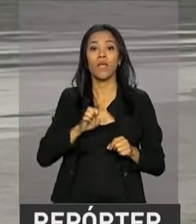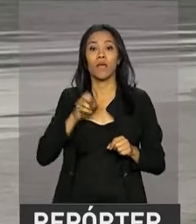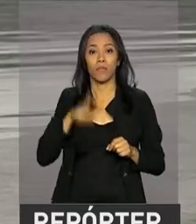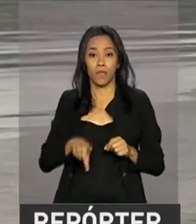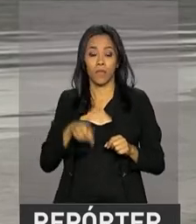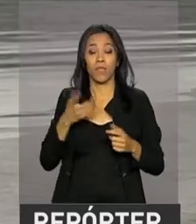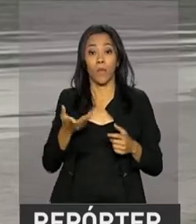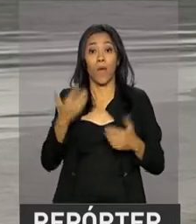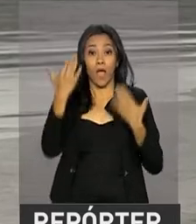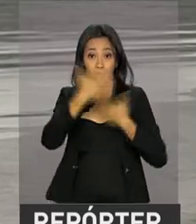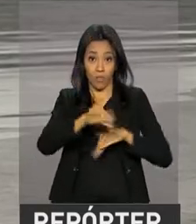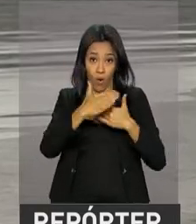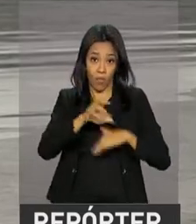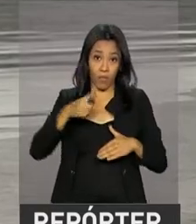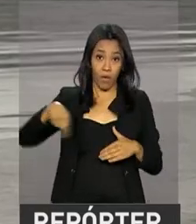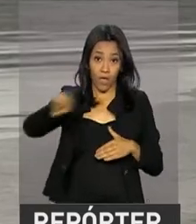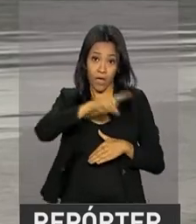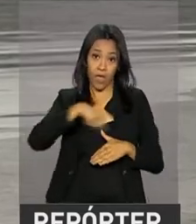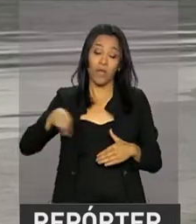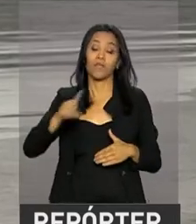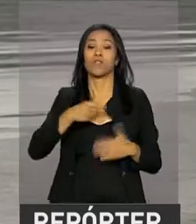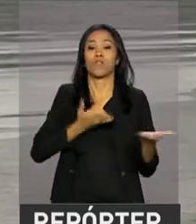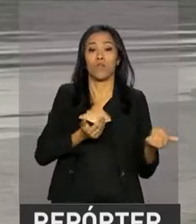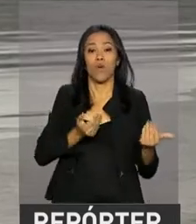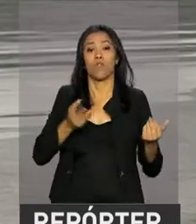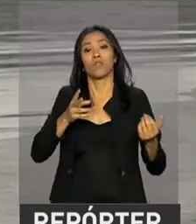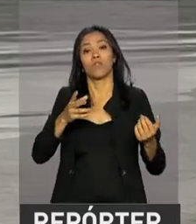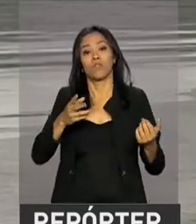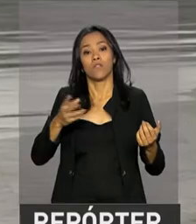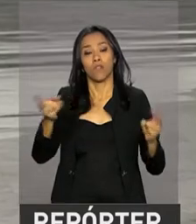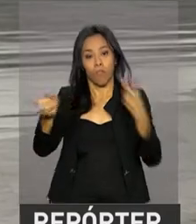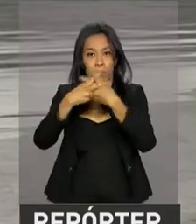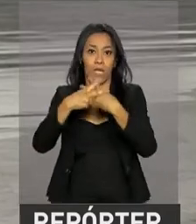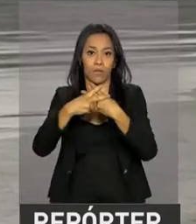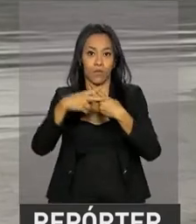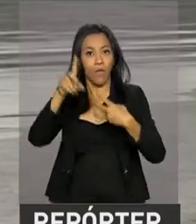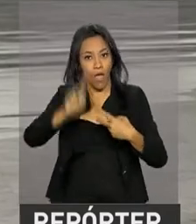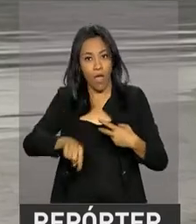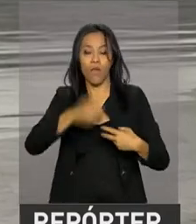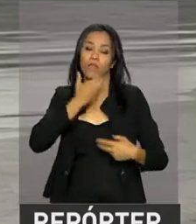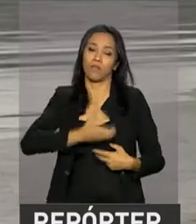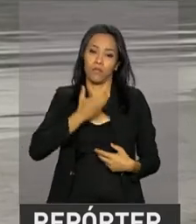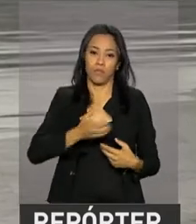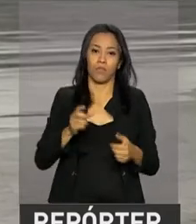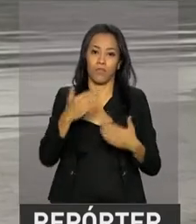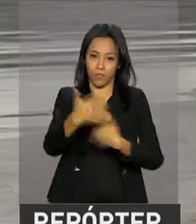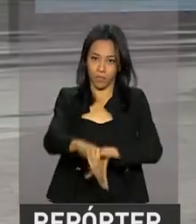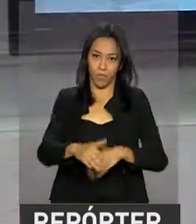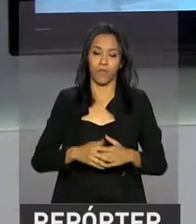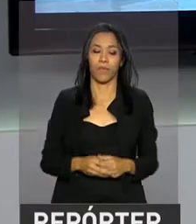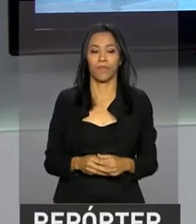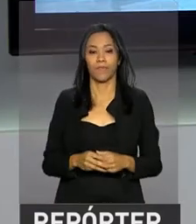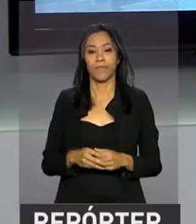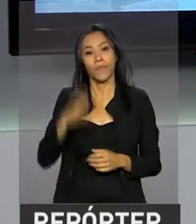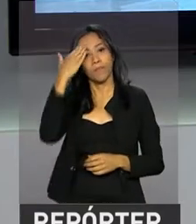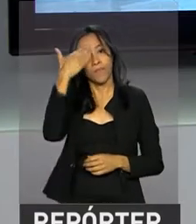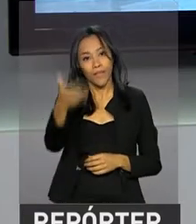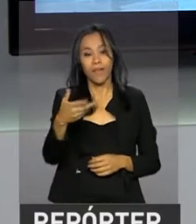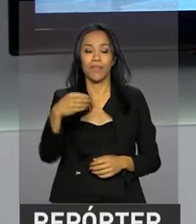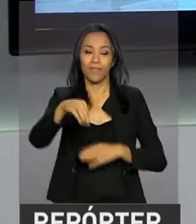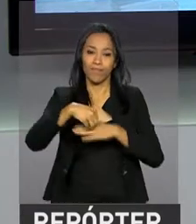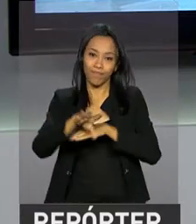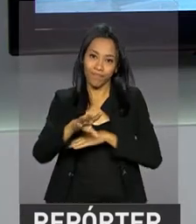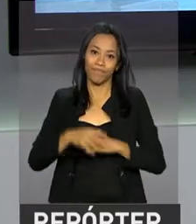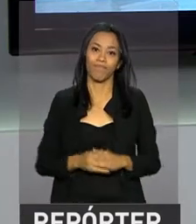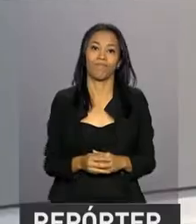provas com essas pessoas privadas de liberdade celas vão acontecer em dezembro thaíssa com você obrigada cleide pelas